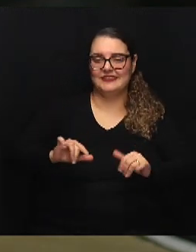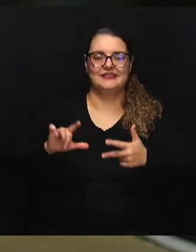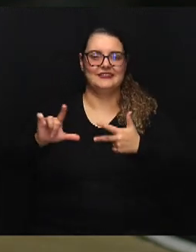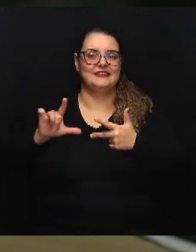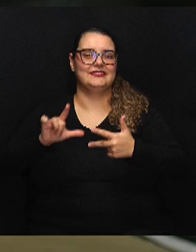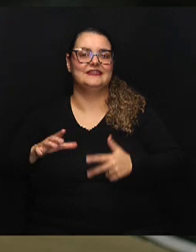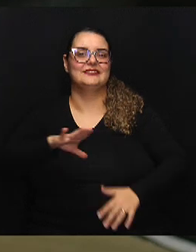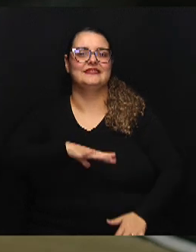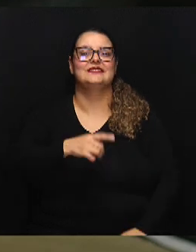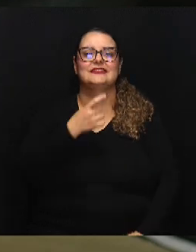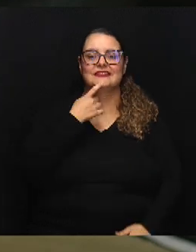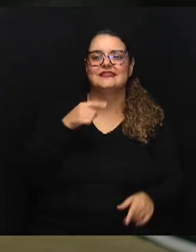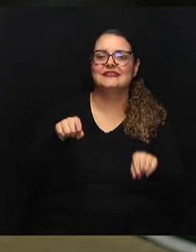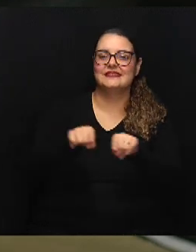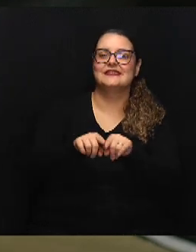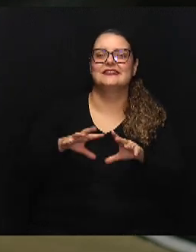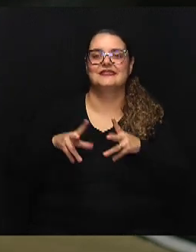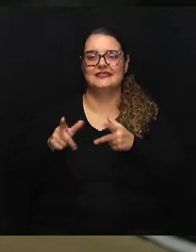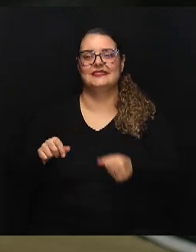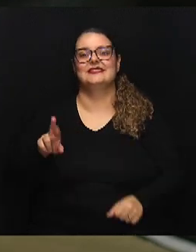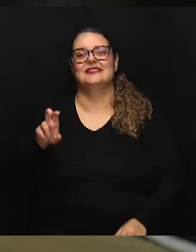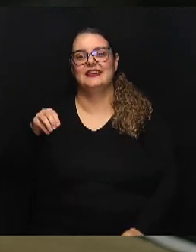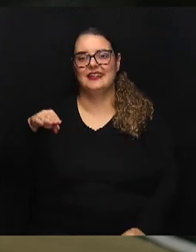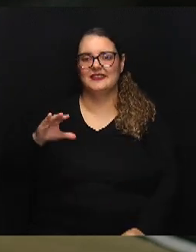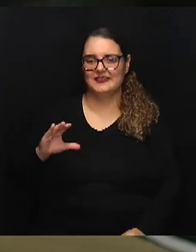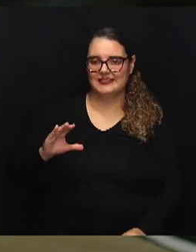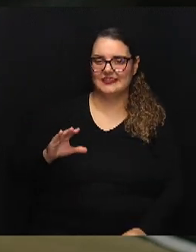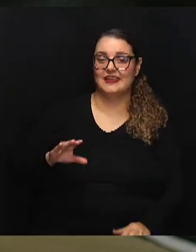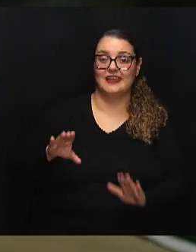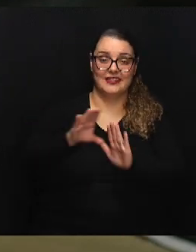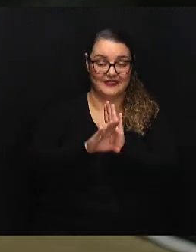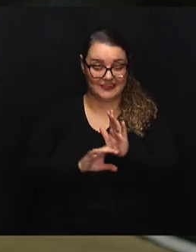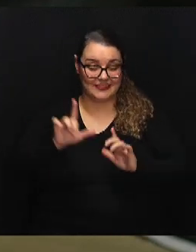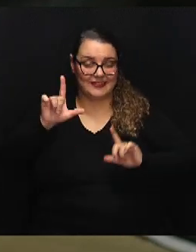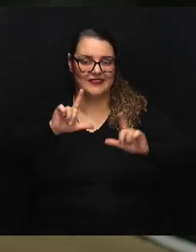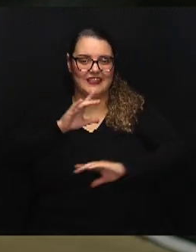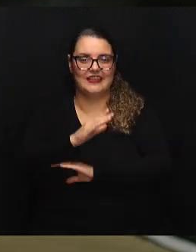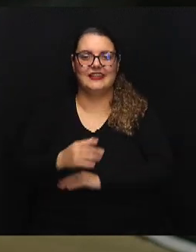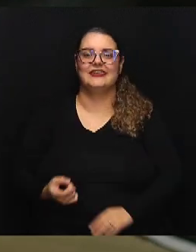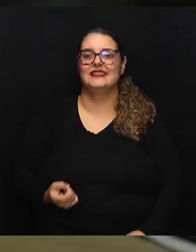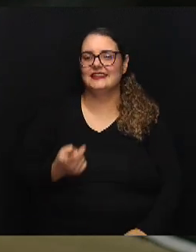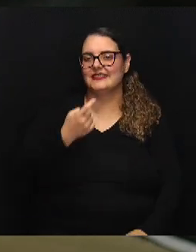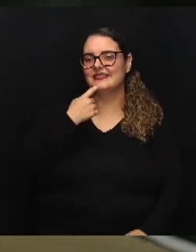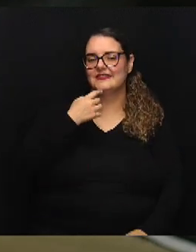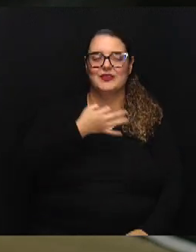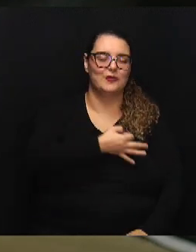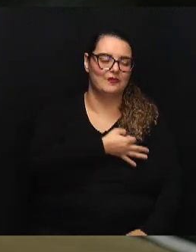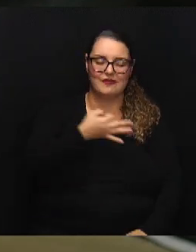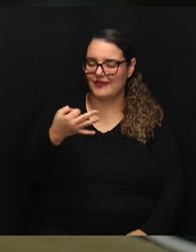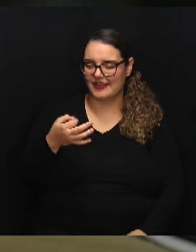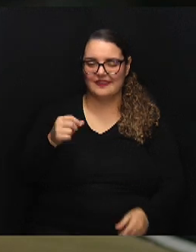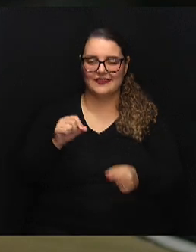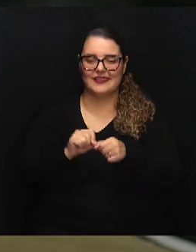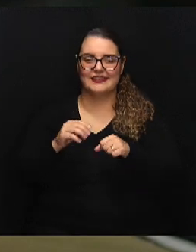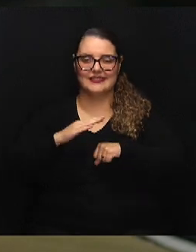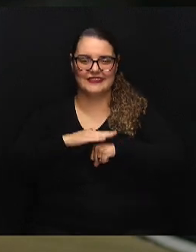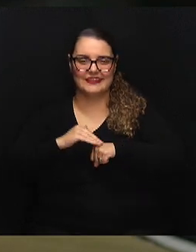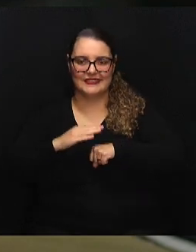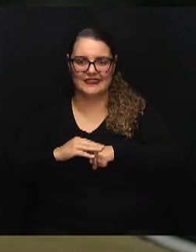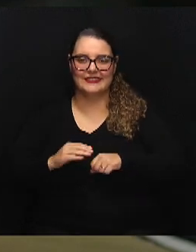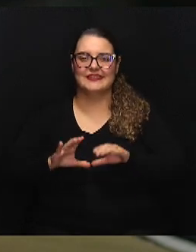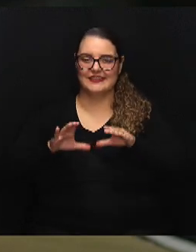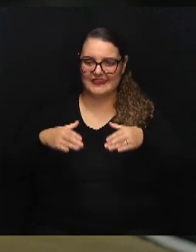Legislativo Campineiro e também de toda a nossa metrópole. E a programação da TV Câmara Campinas está magnífica, feita com muito carinho por uma